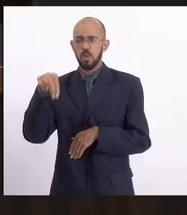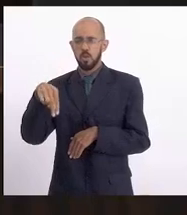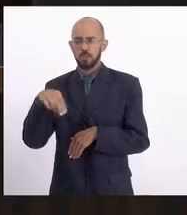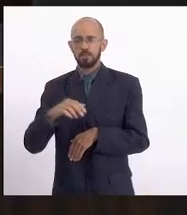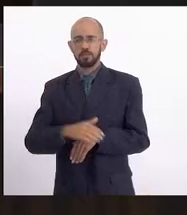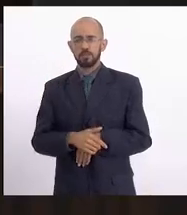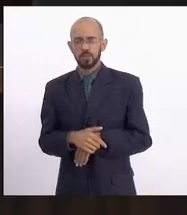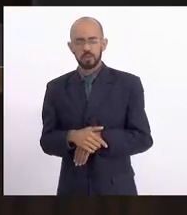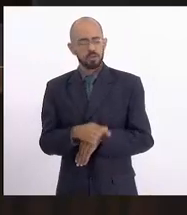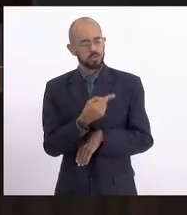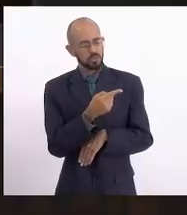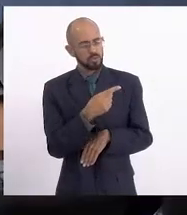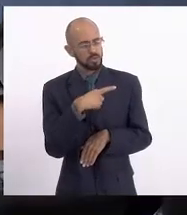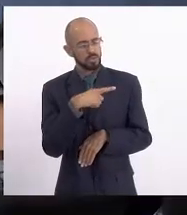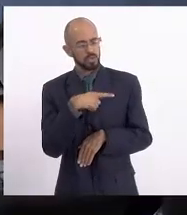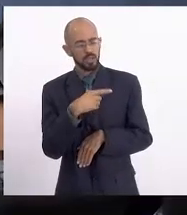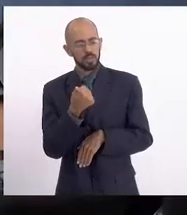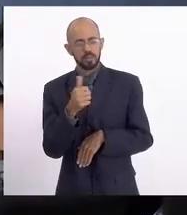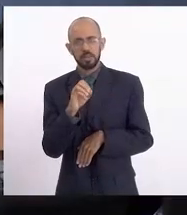regimental.